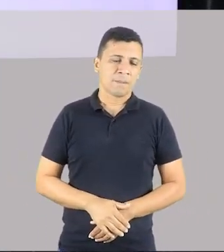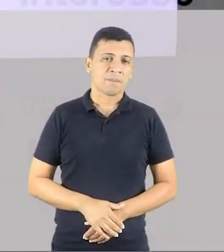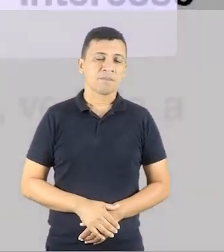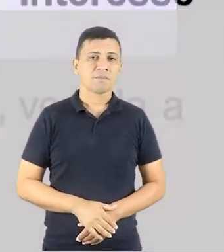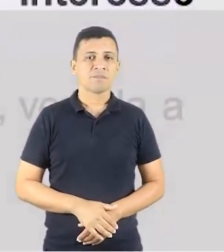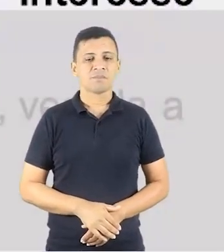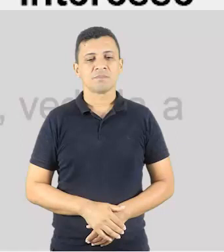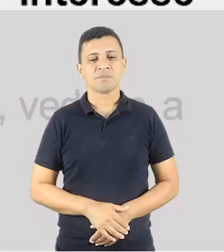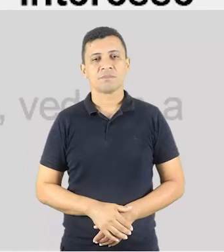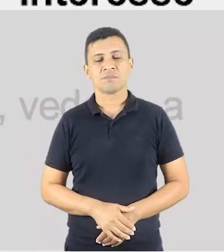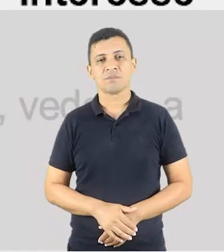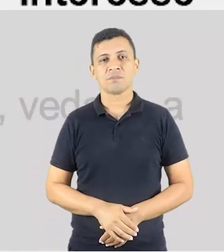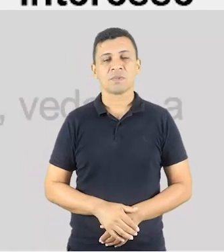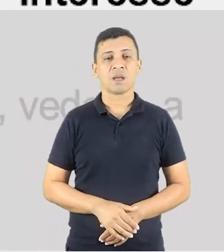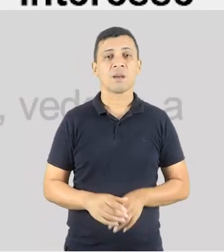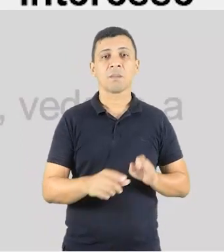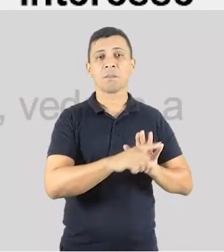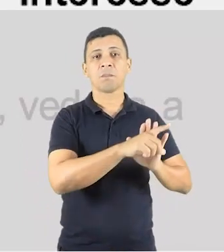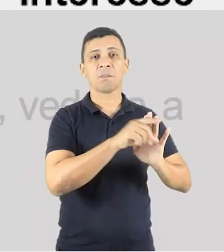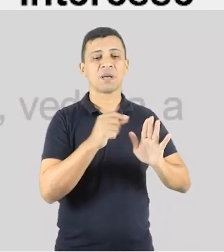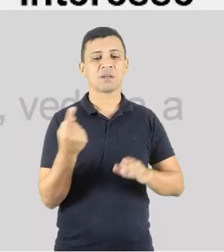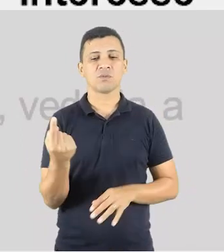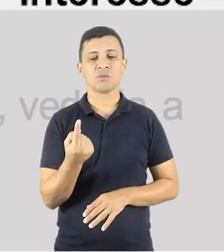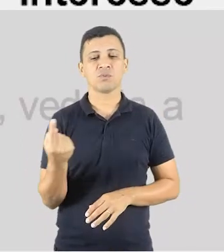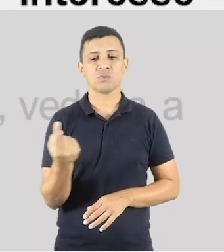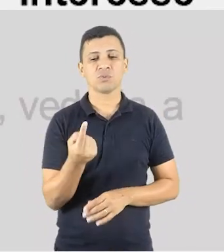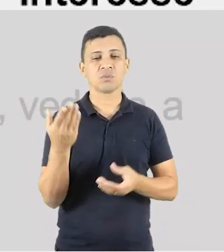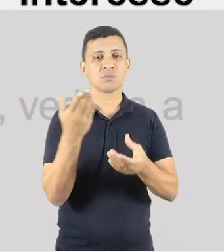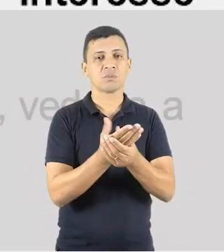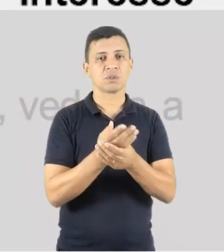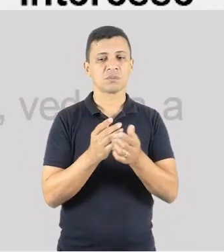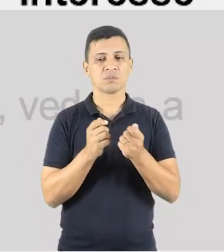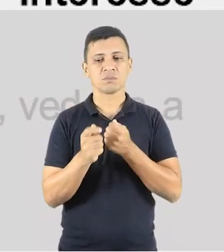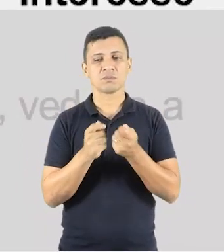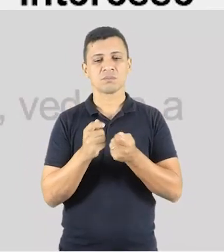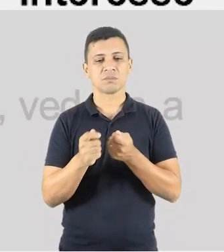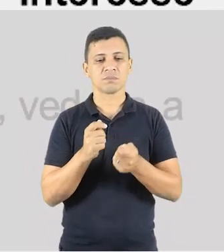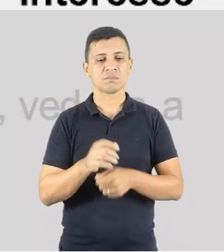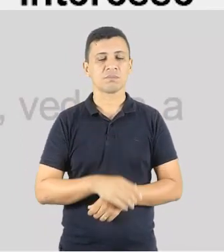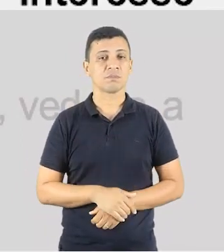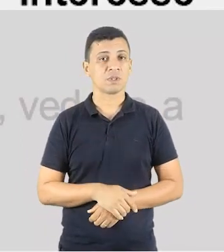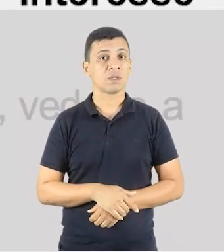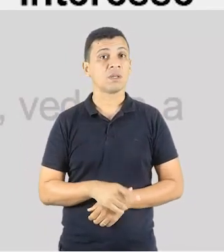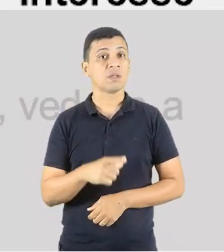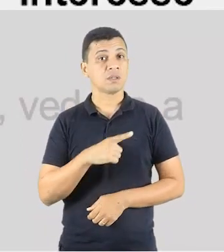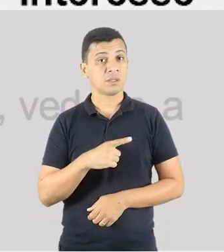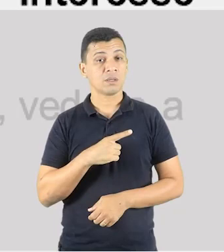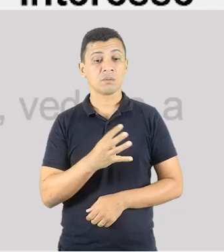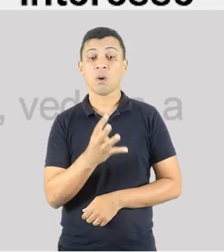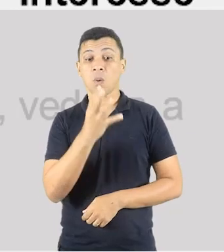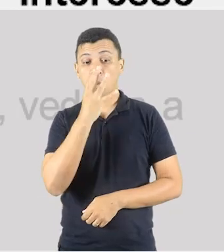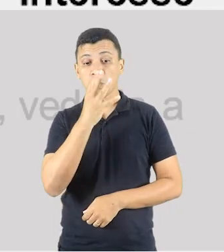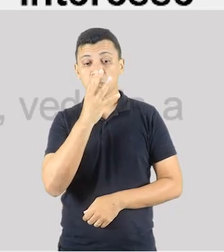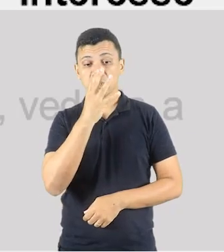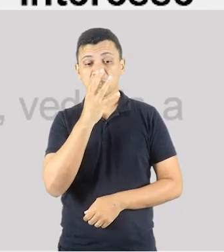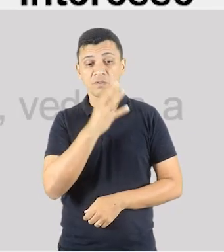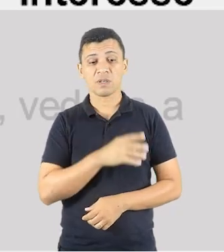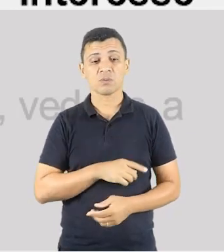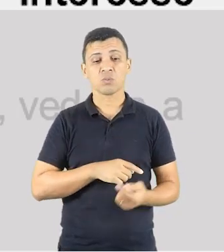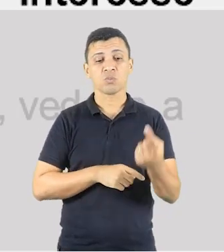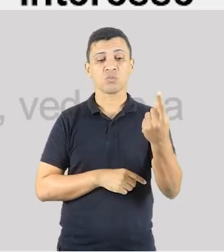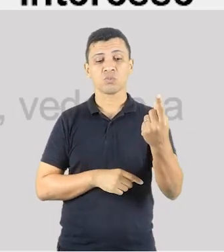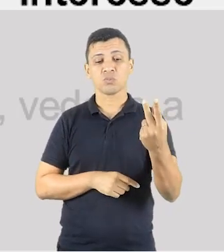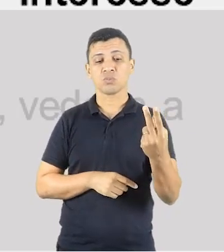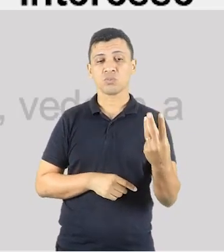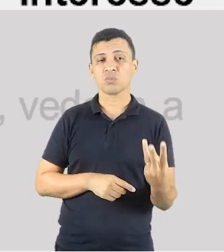No parágrafo único, nos processos administrativos, serão observados, dentre outros, os critérios